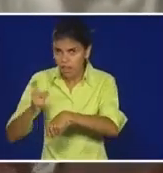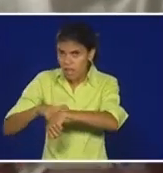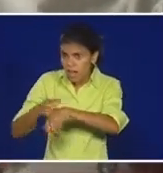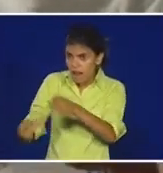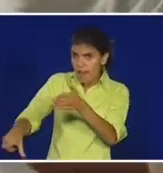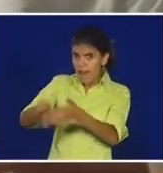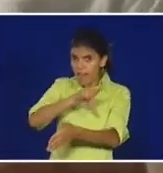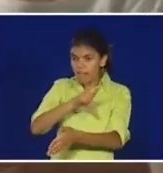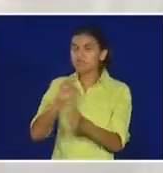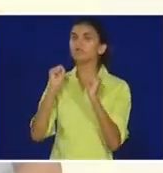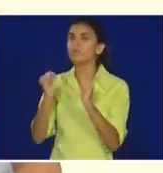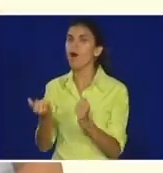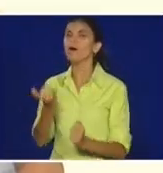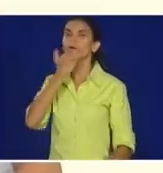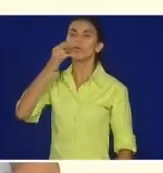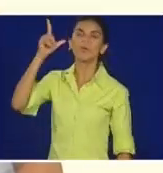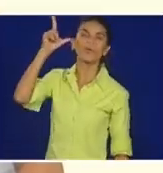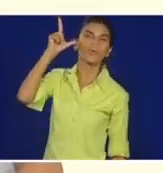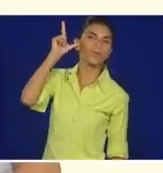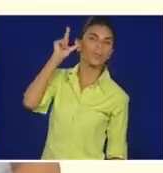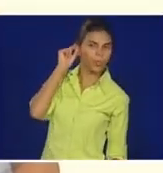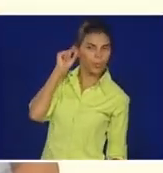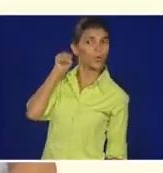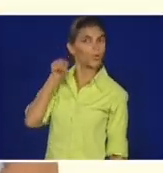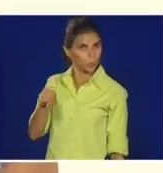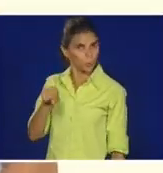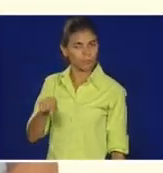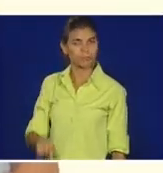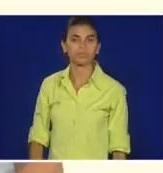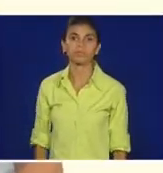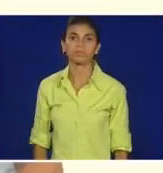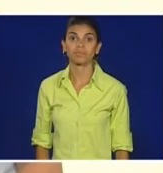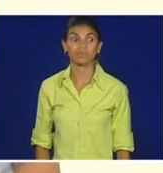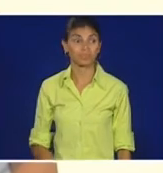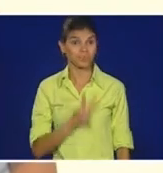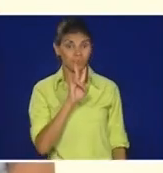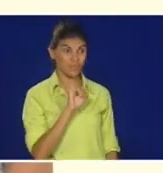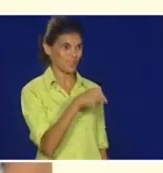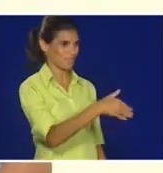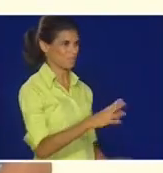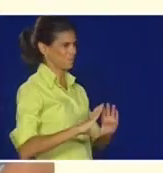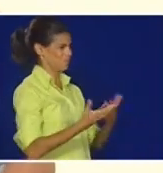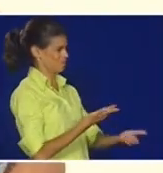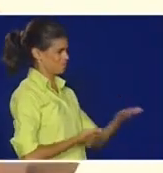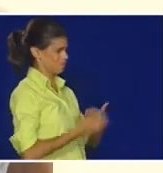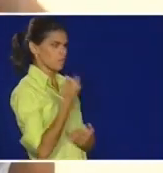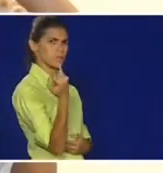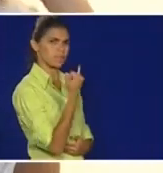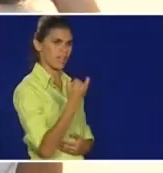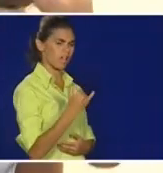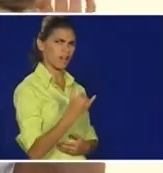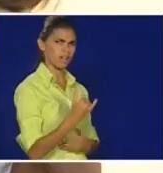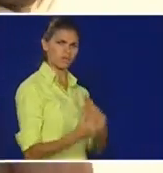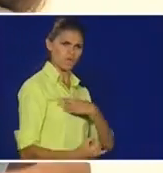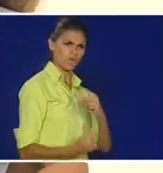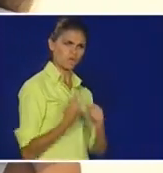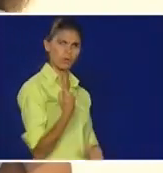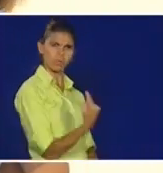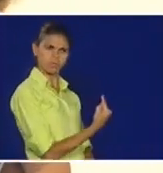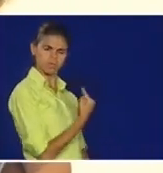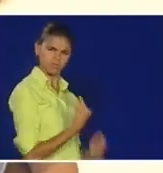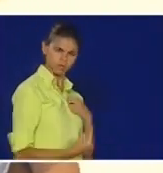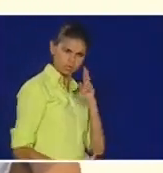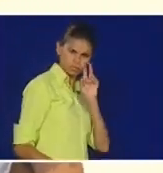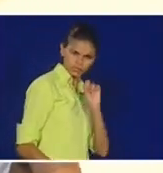perda auditiva importante. Na hora de brincar com outras crianças, ele ficava à parte. Mas o que a